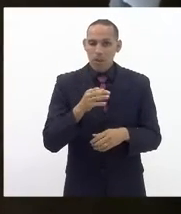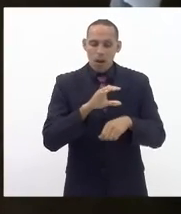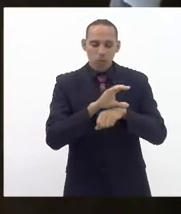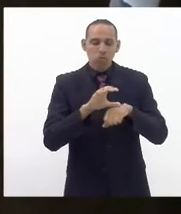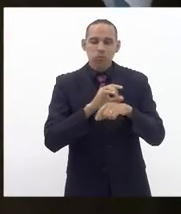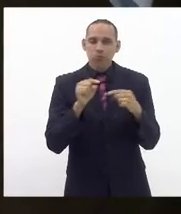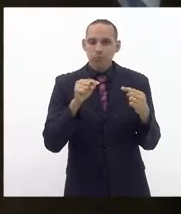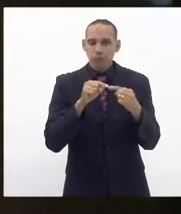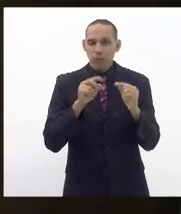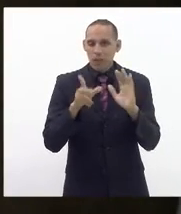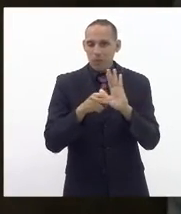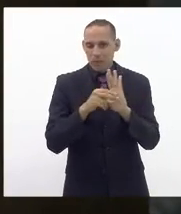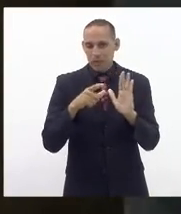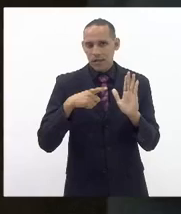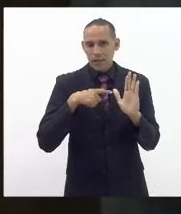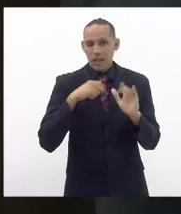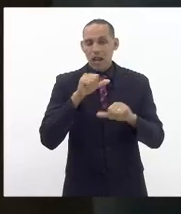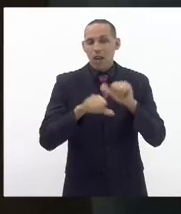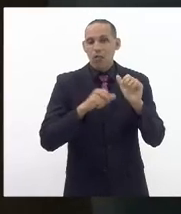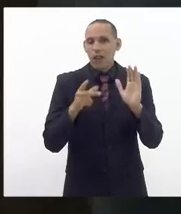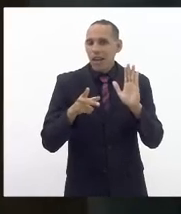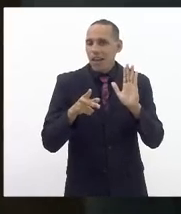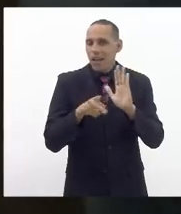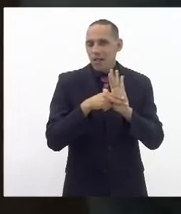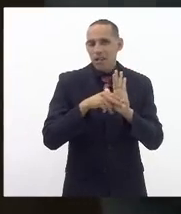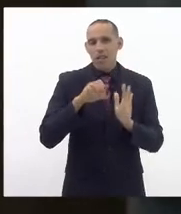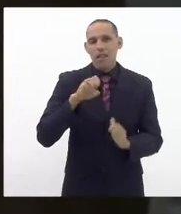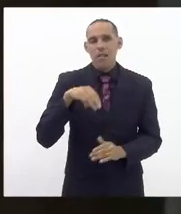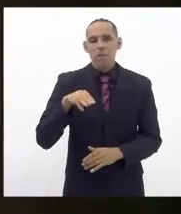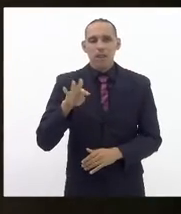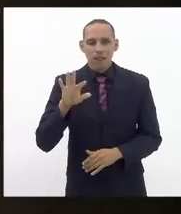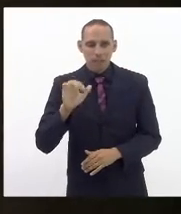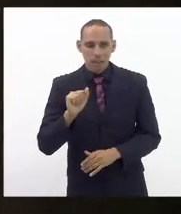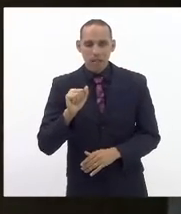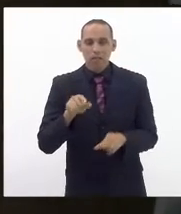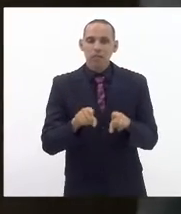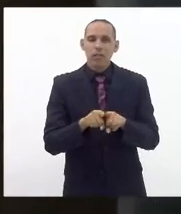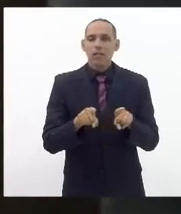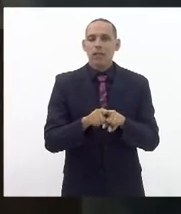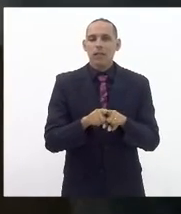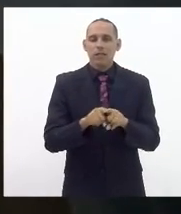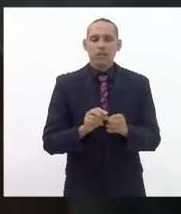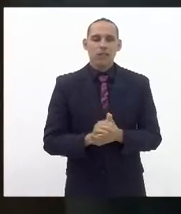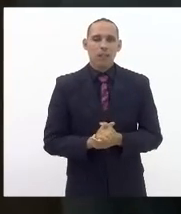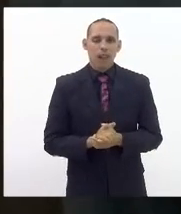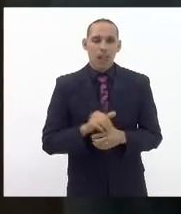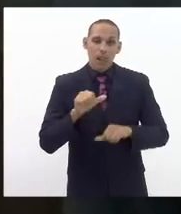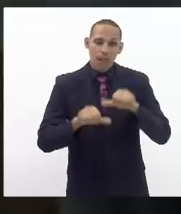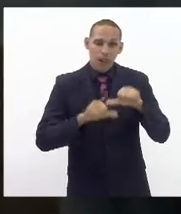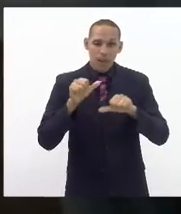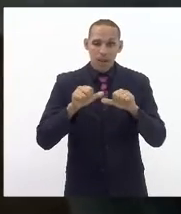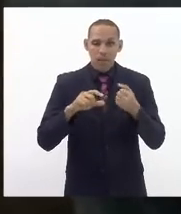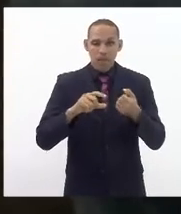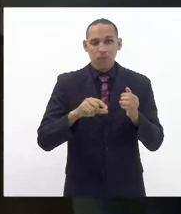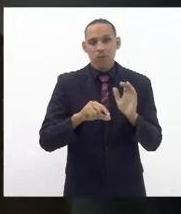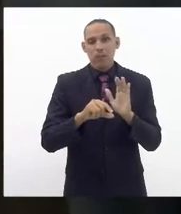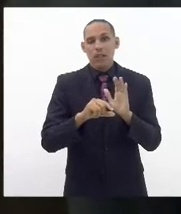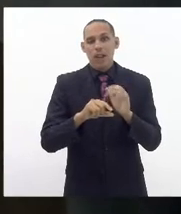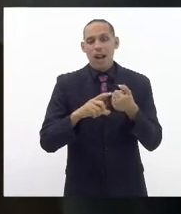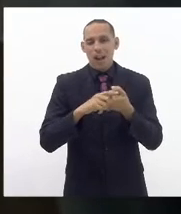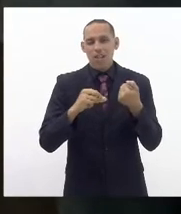emenda, alterando a ementa e alterando o artigo